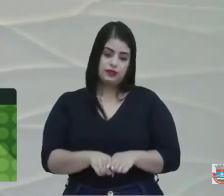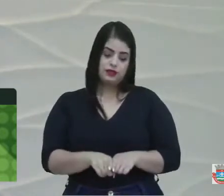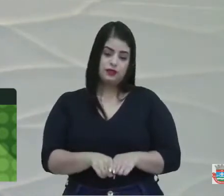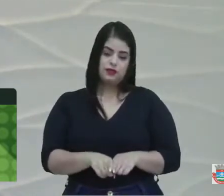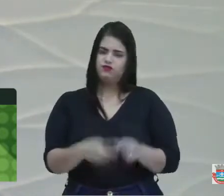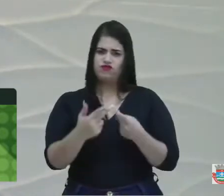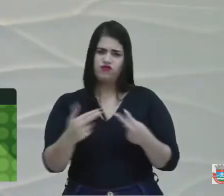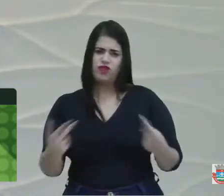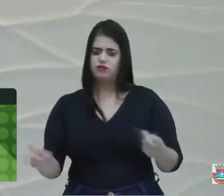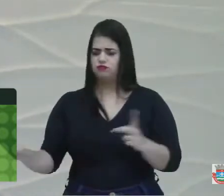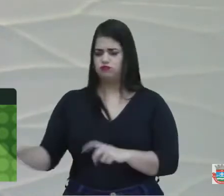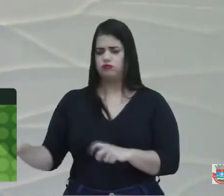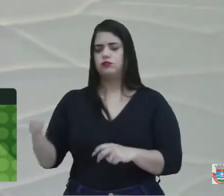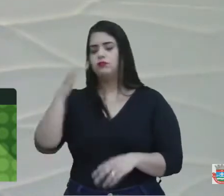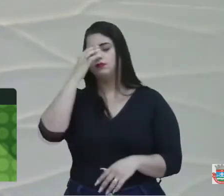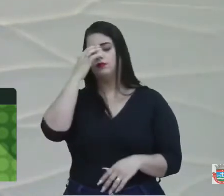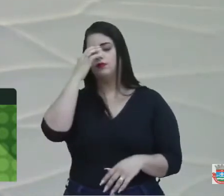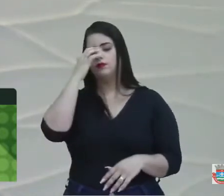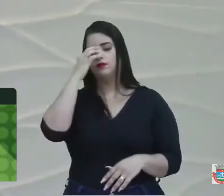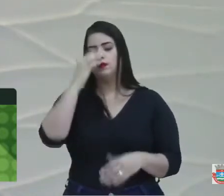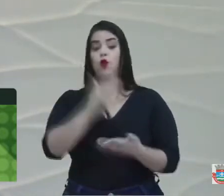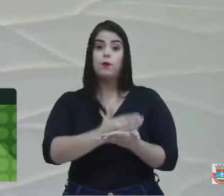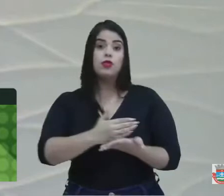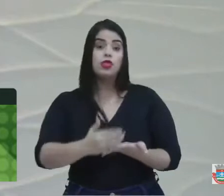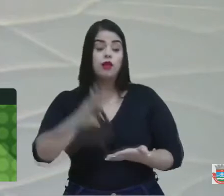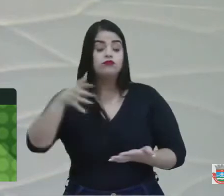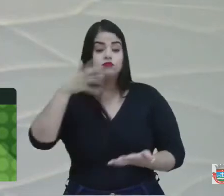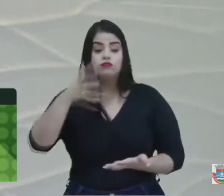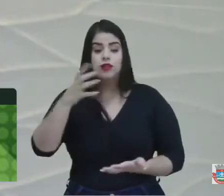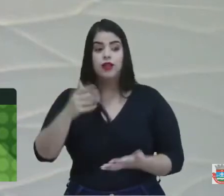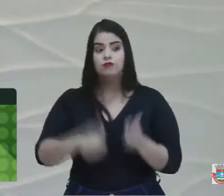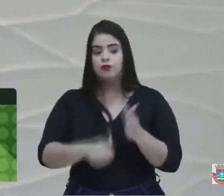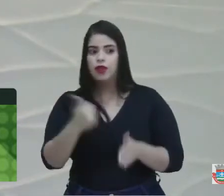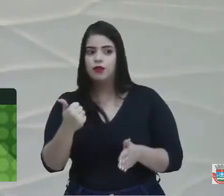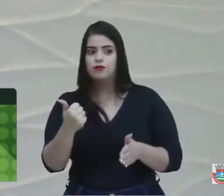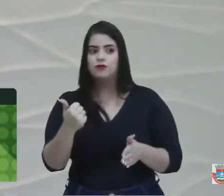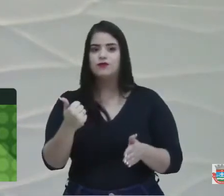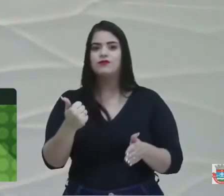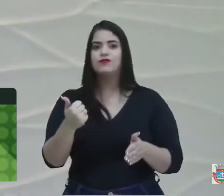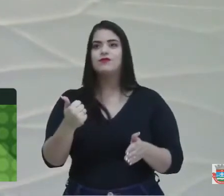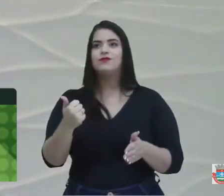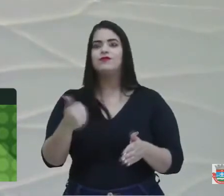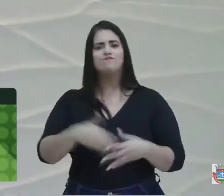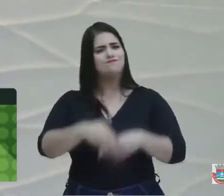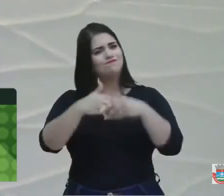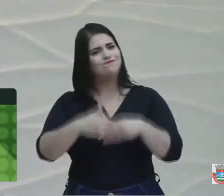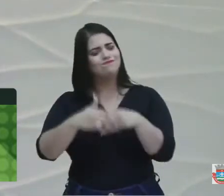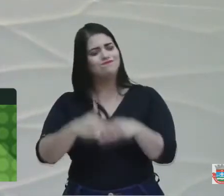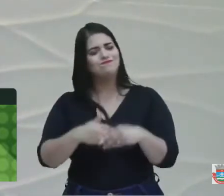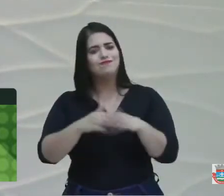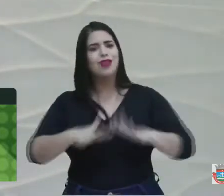Gama. Quero iniciar aqui a minha fala. Primeiro saudando todos os diretores do nosso